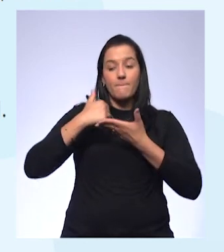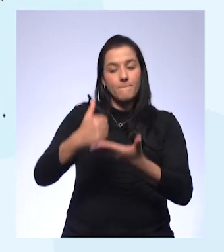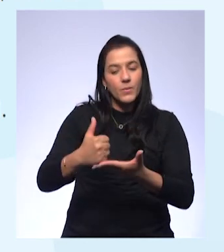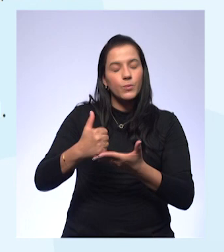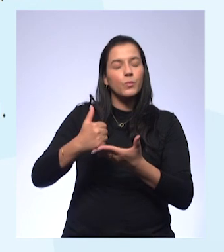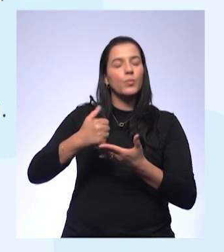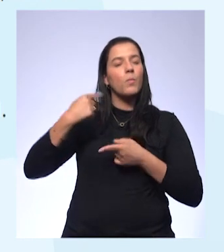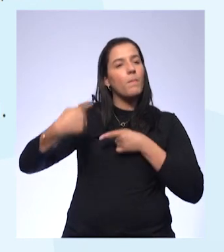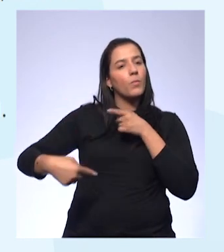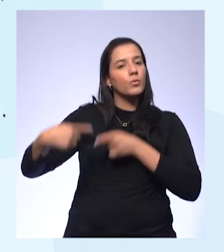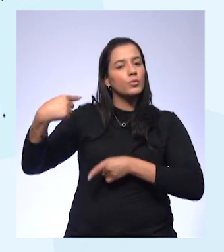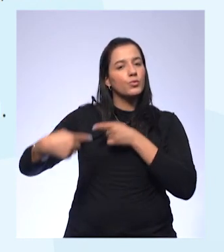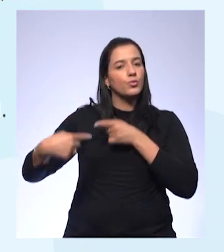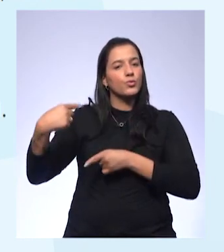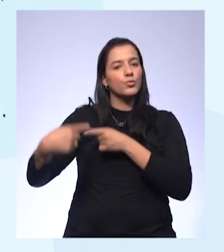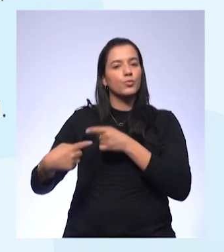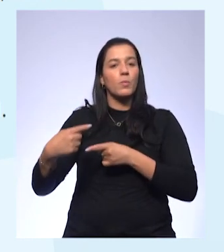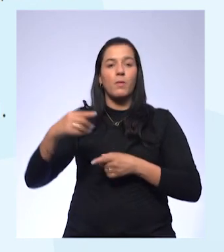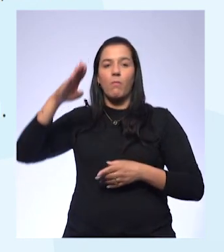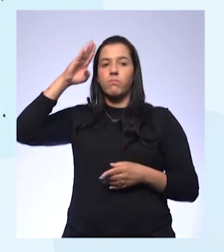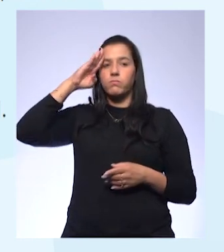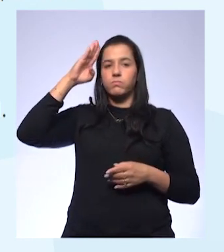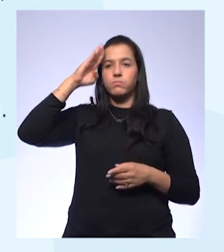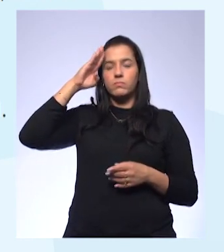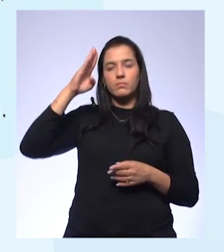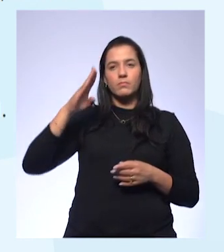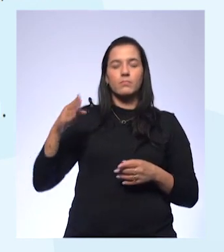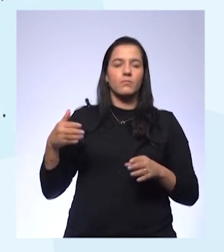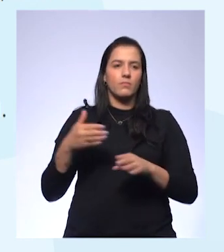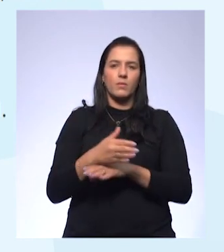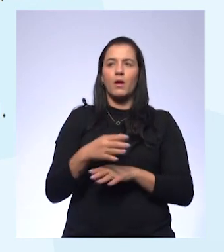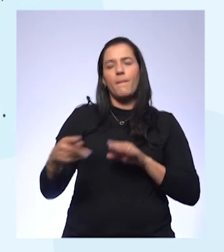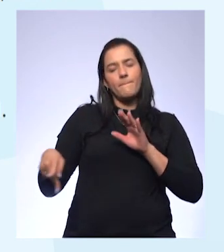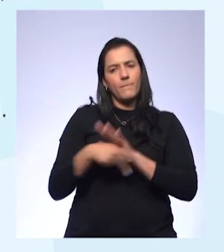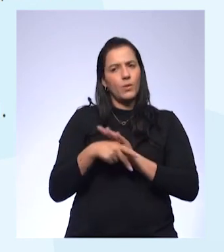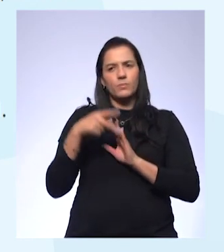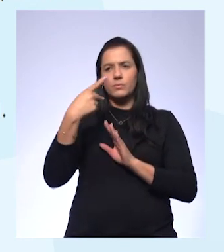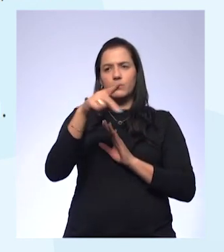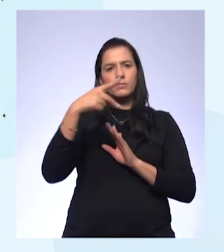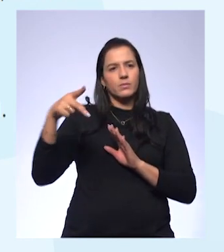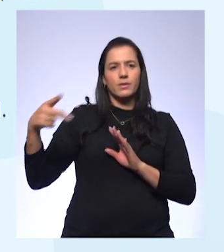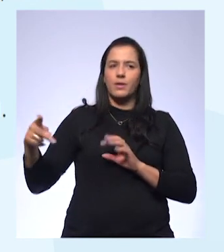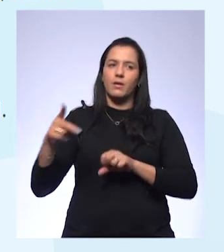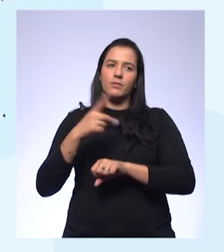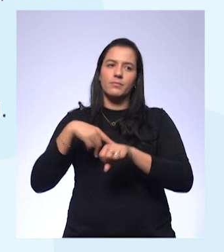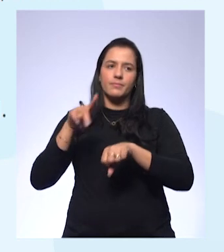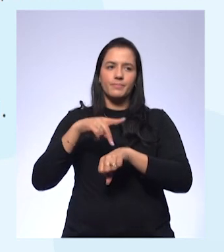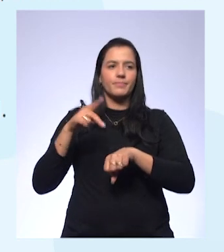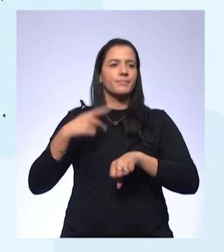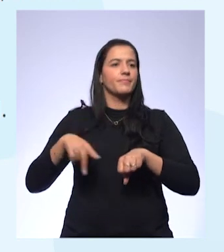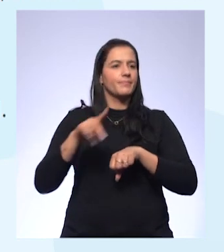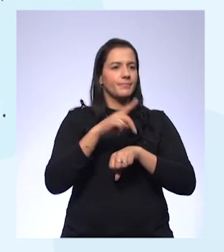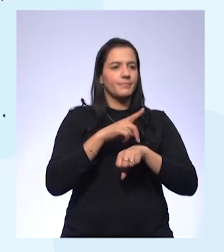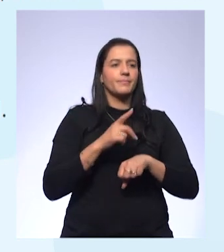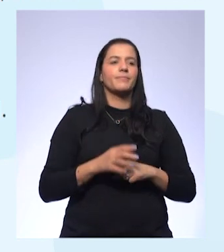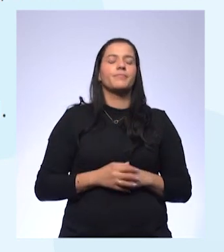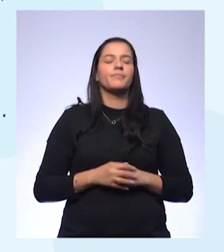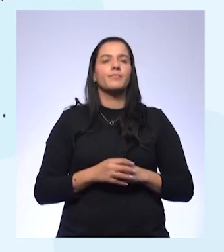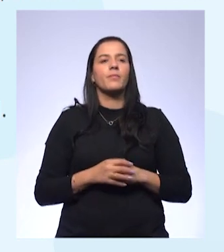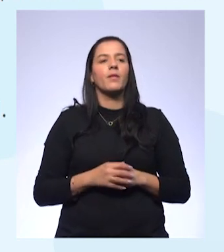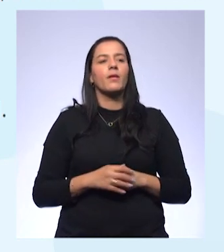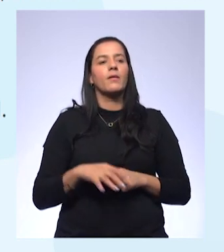político, mas a atuação militar foram dos próprios exércitos desses países que adotaram esses regimes militares aí.